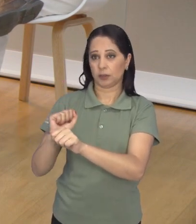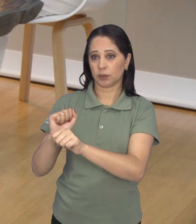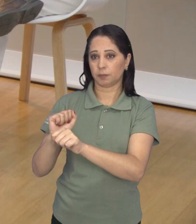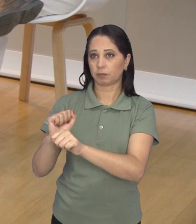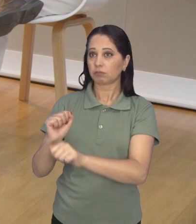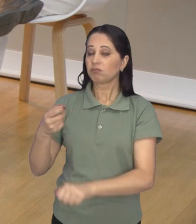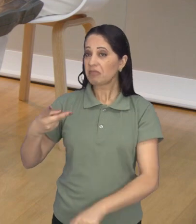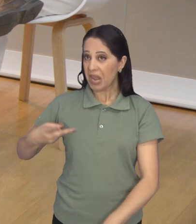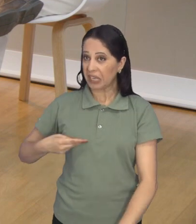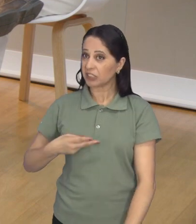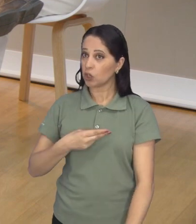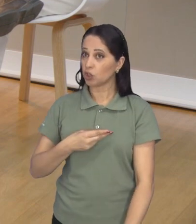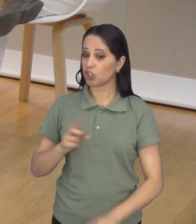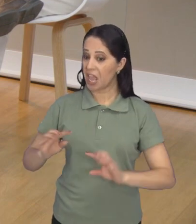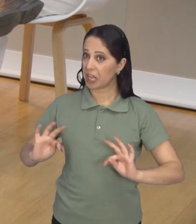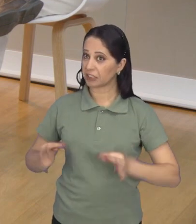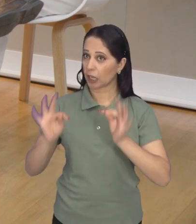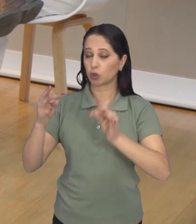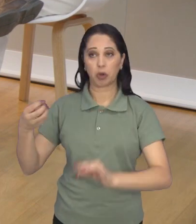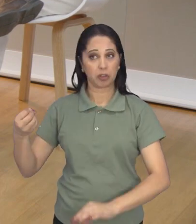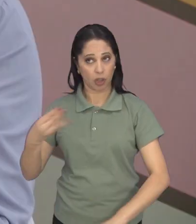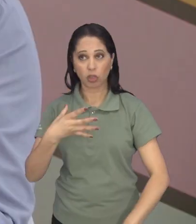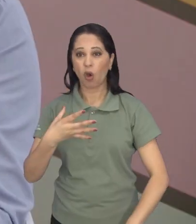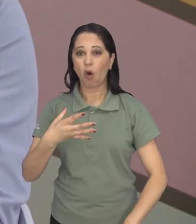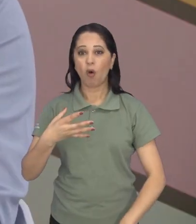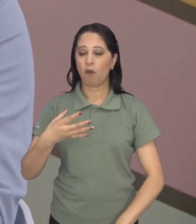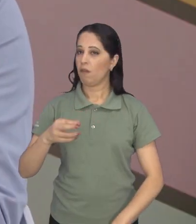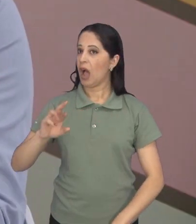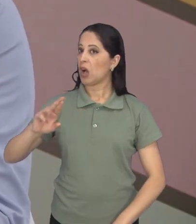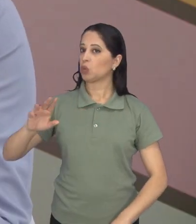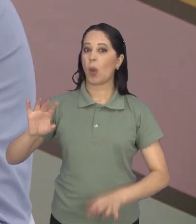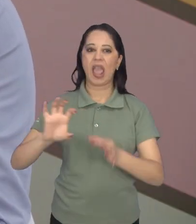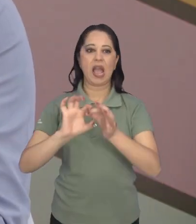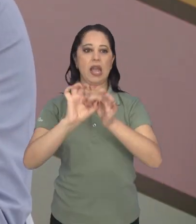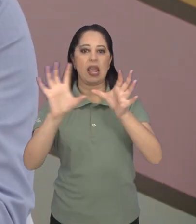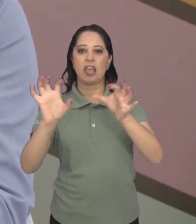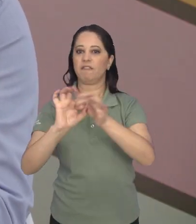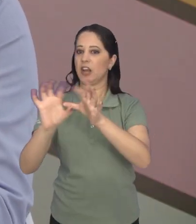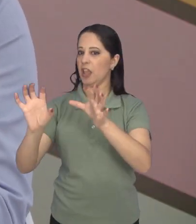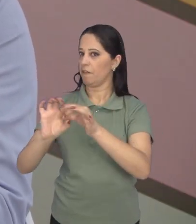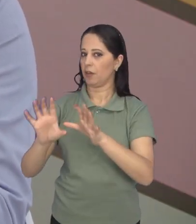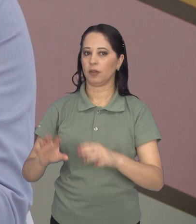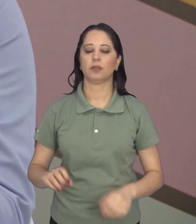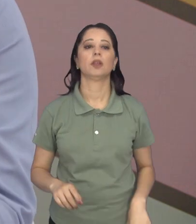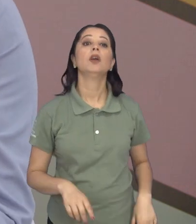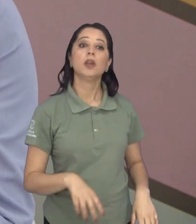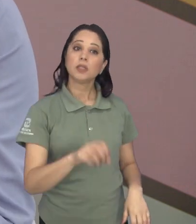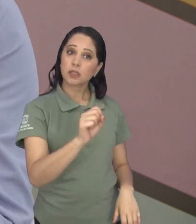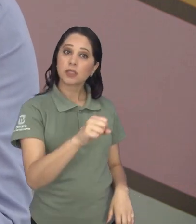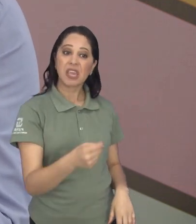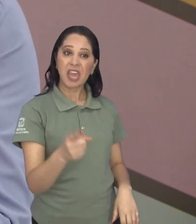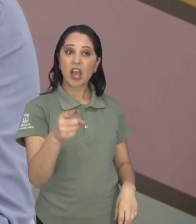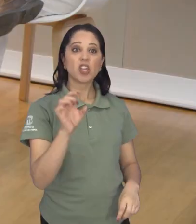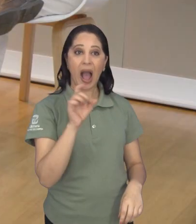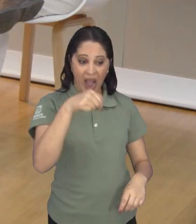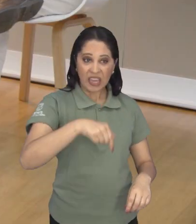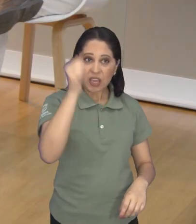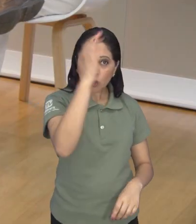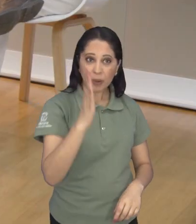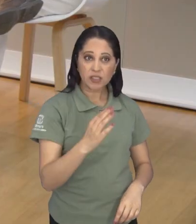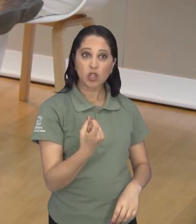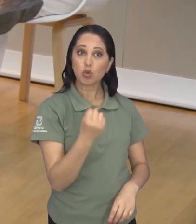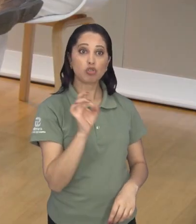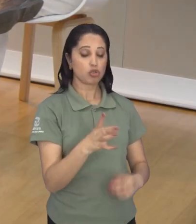de 2%. E a cirurgia, ela é uma cirurgia nova. Ela não está disponível, não é fácil ter acesso. Ele foi o quarto,